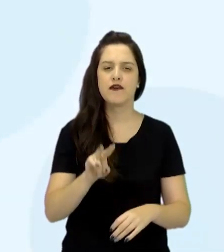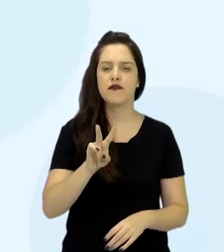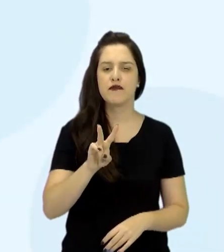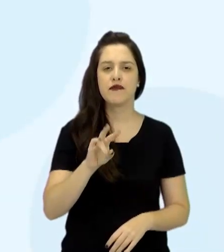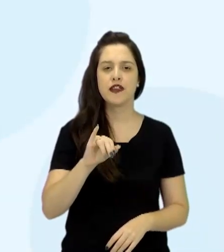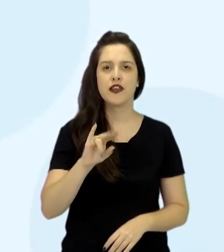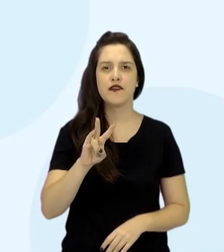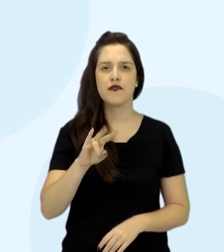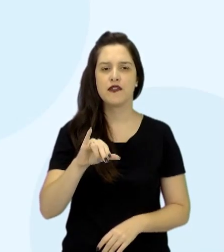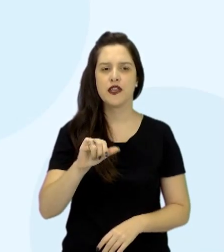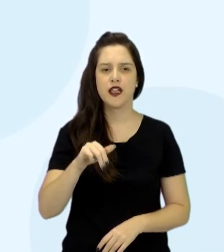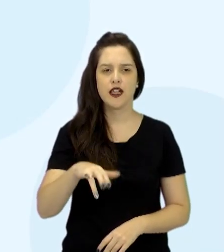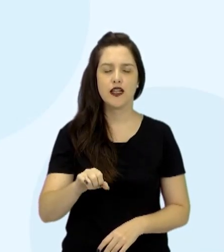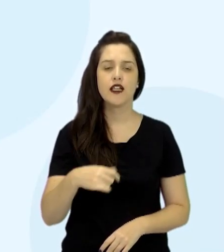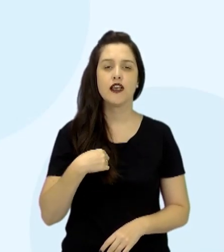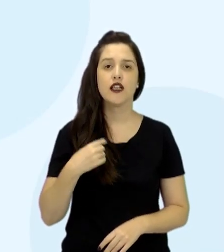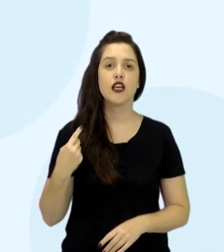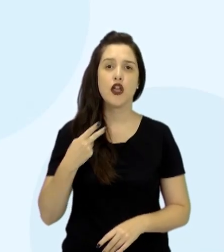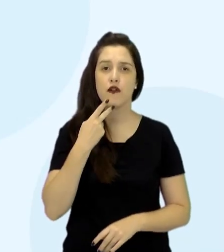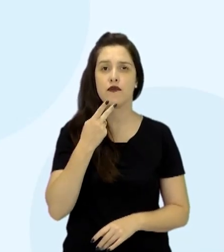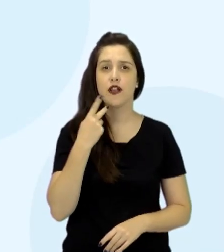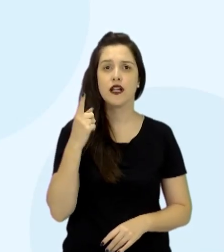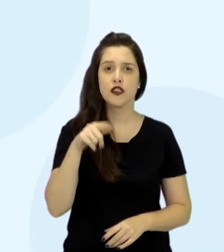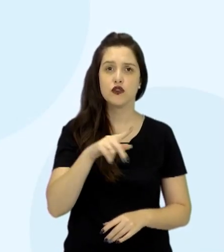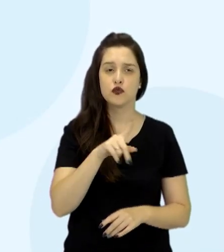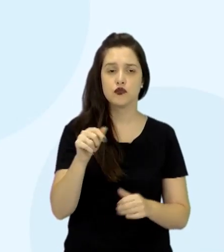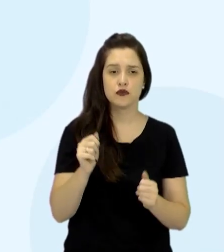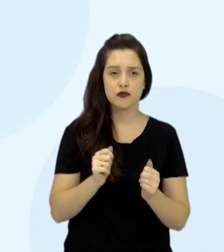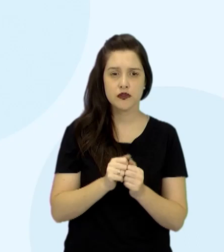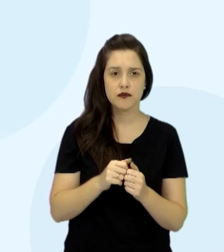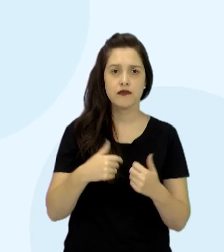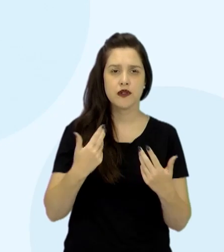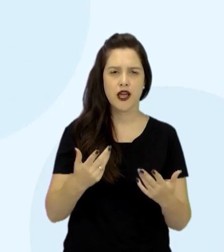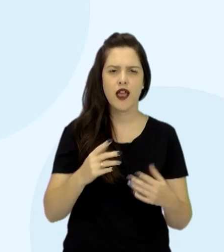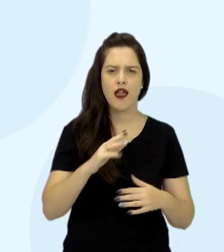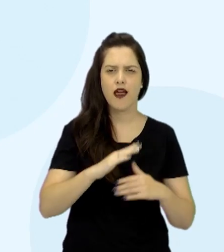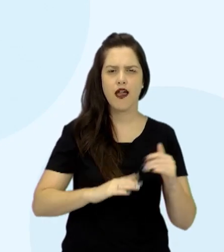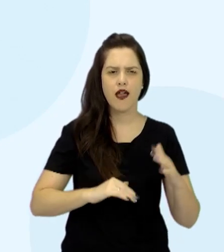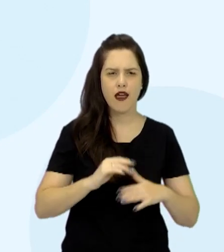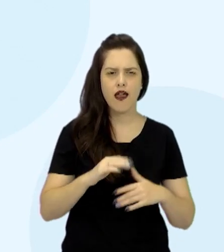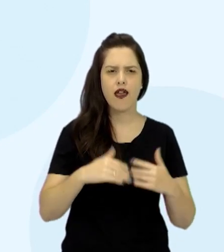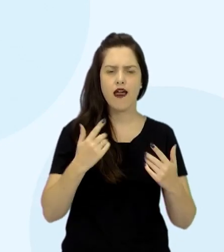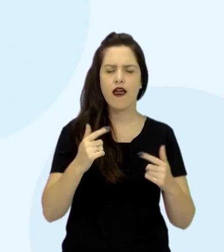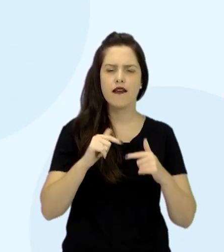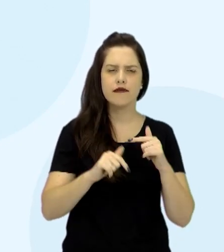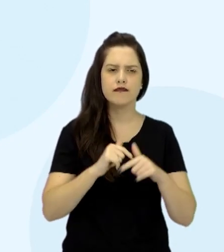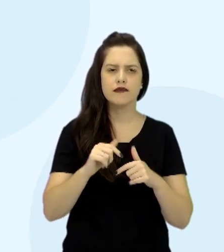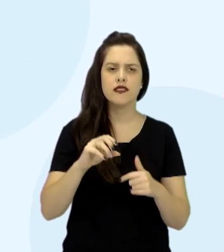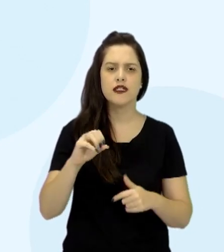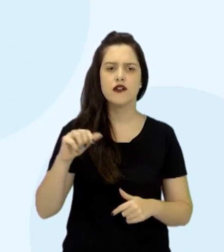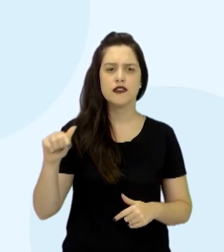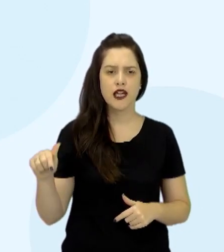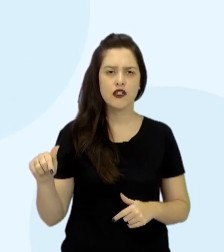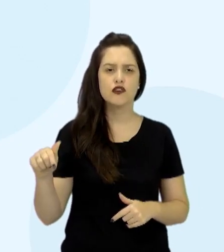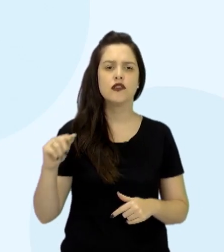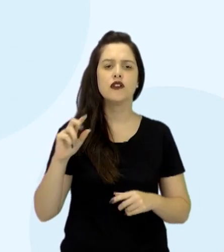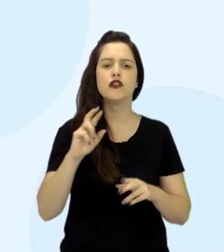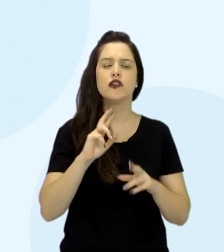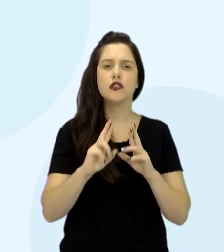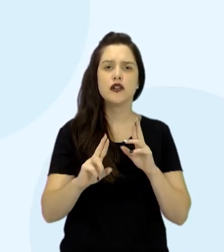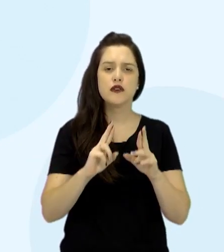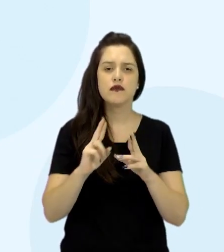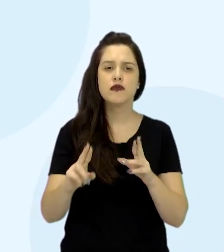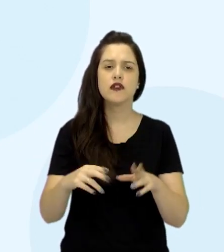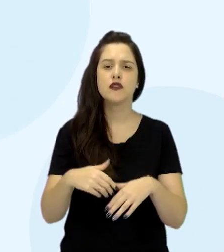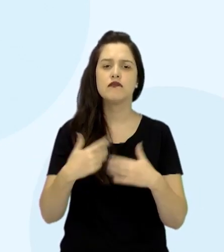Viviane, mas eu estarei falando aqui com vocês. A habilidade que vai ser trabalhada é EF09 e MA07, que é resolver